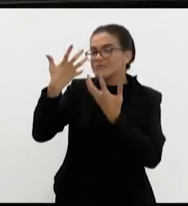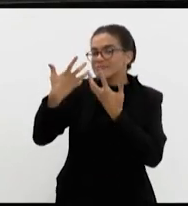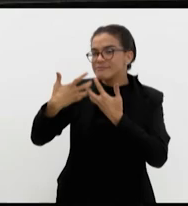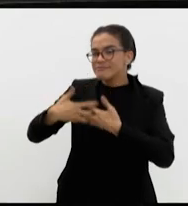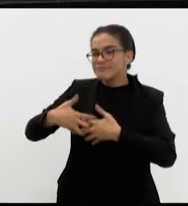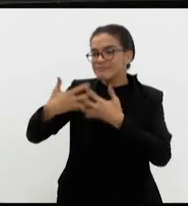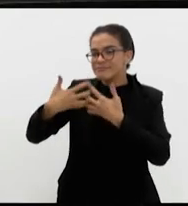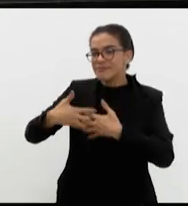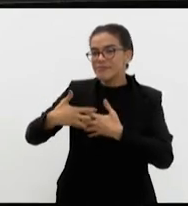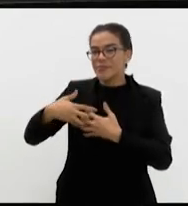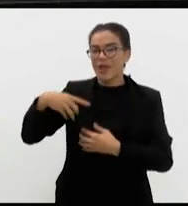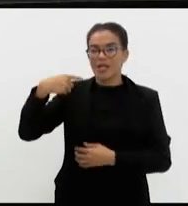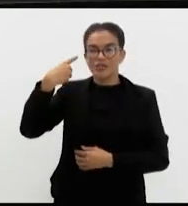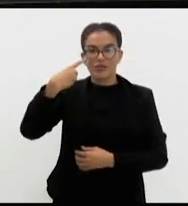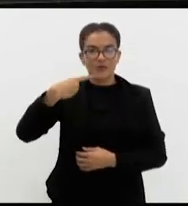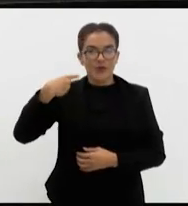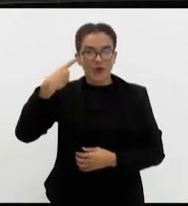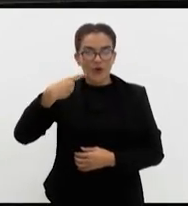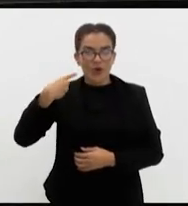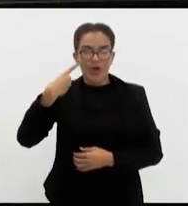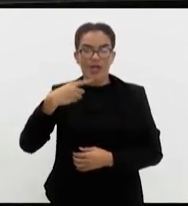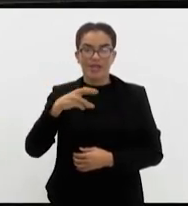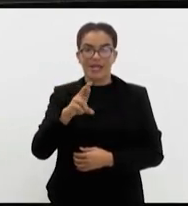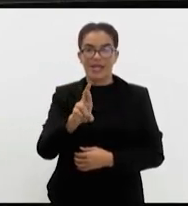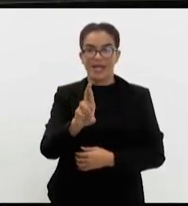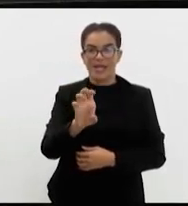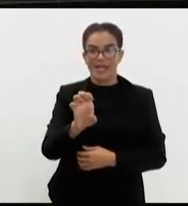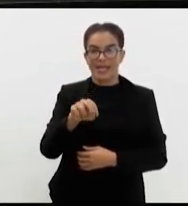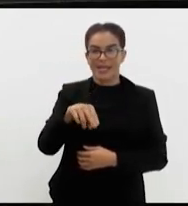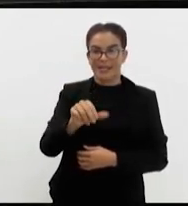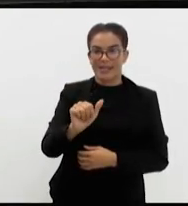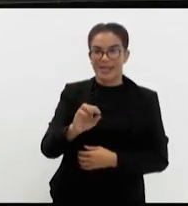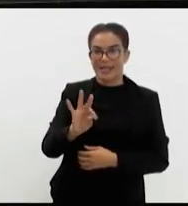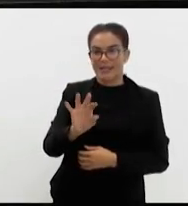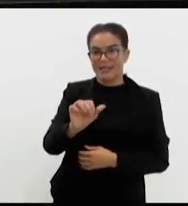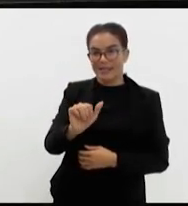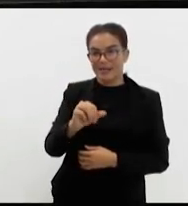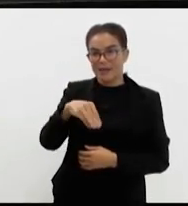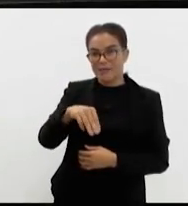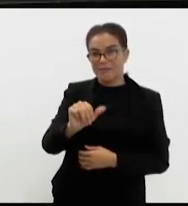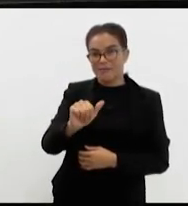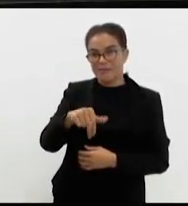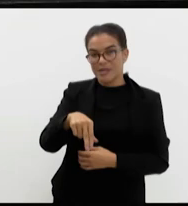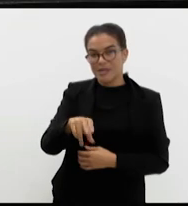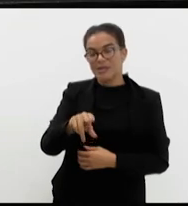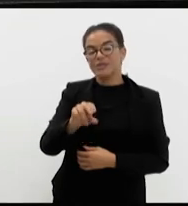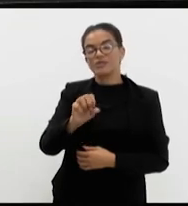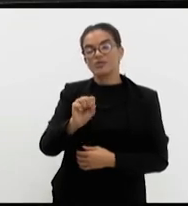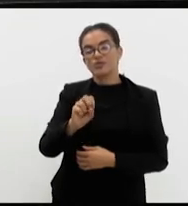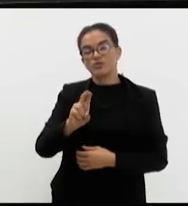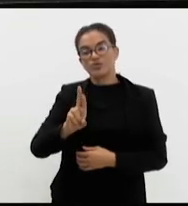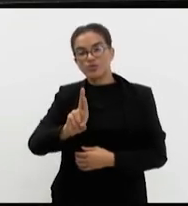feito pela advogada pela D Renata Mansur e que infelizmente ganhou